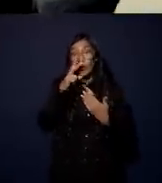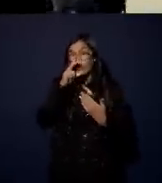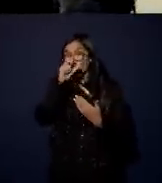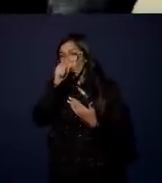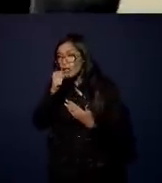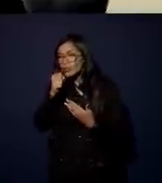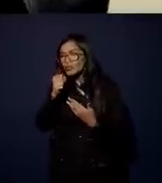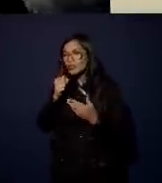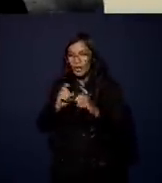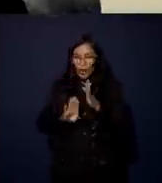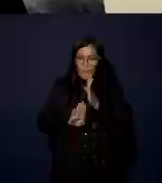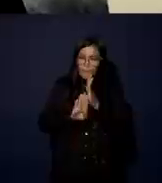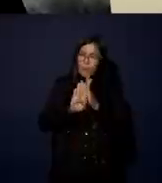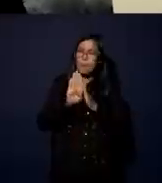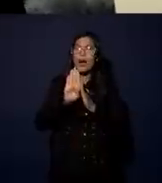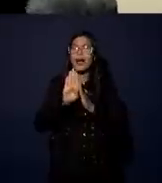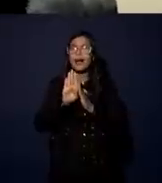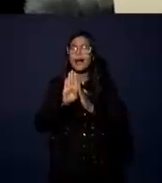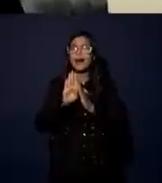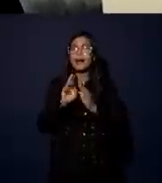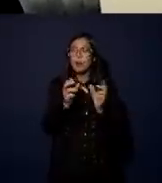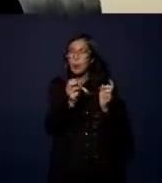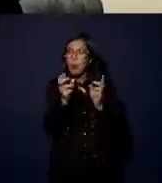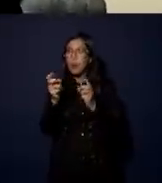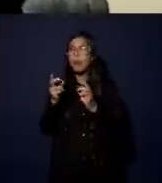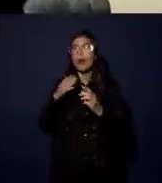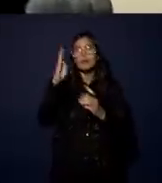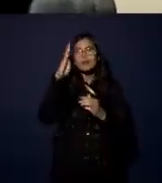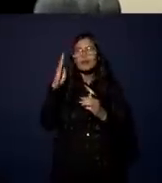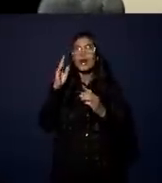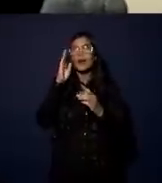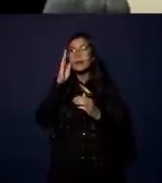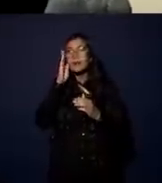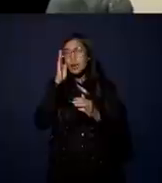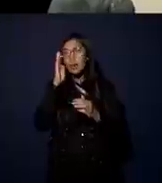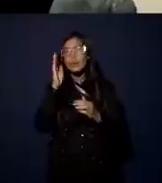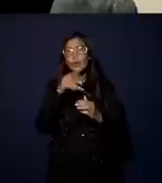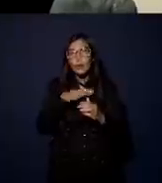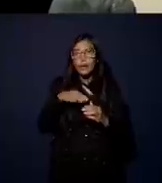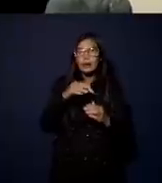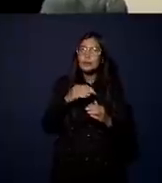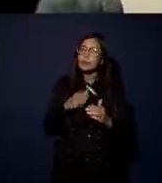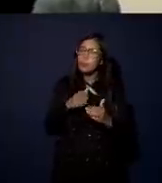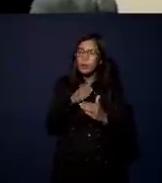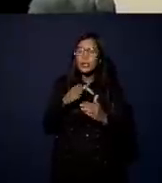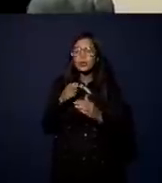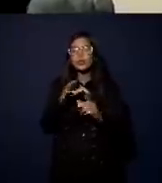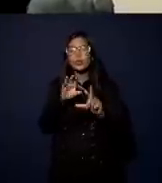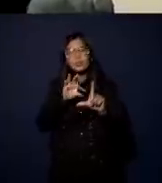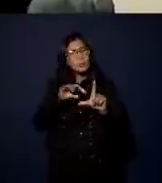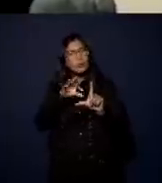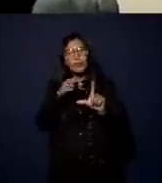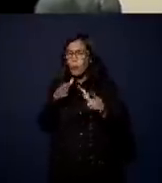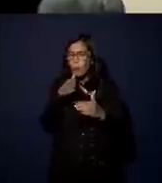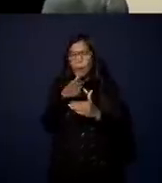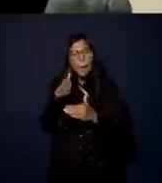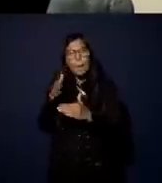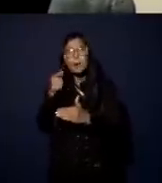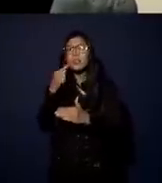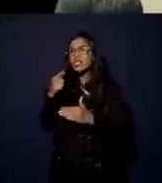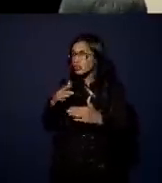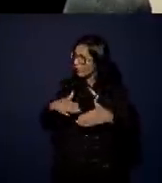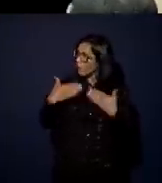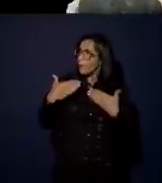no mercado é muito grande então ele tem acomodado né até momentos em que a gente se